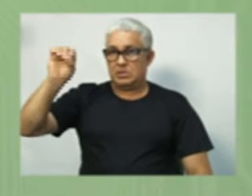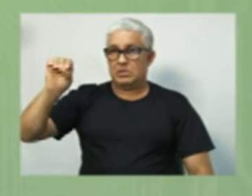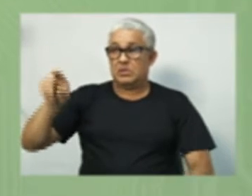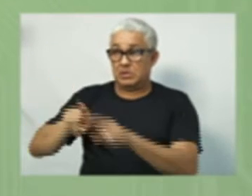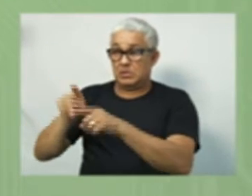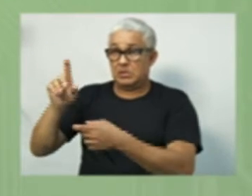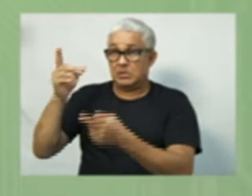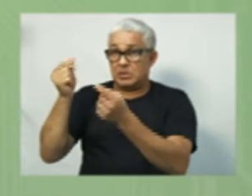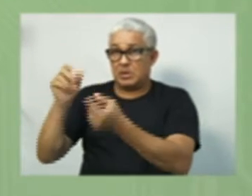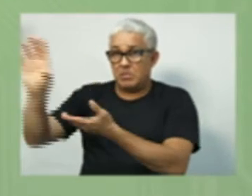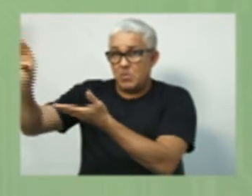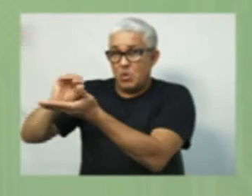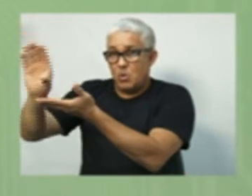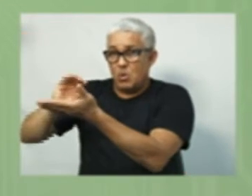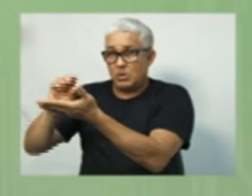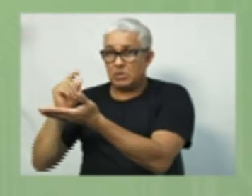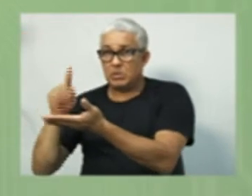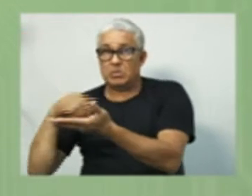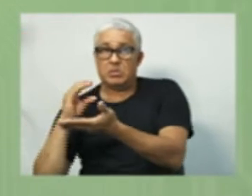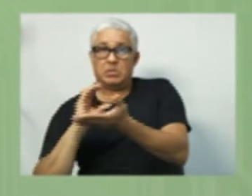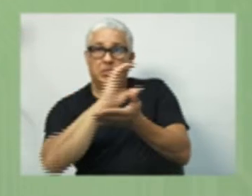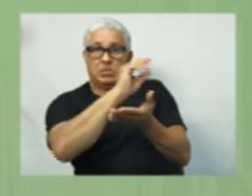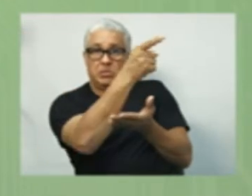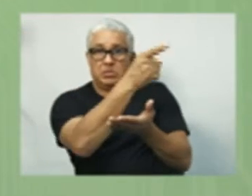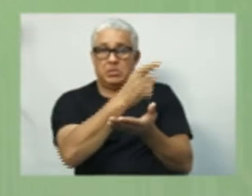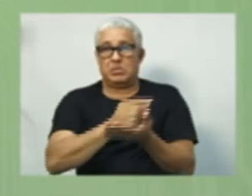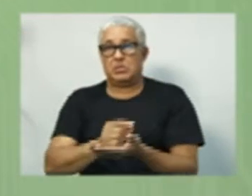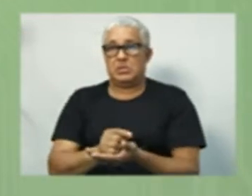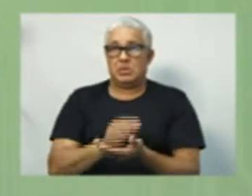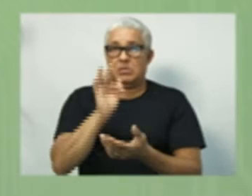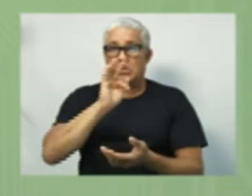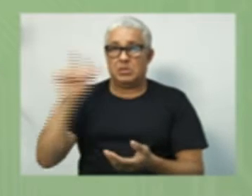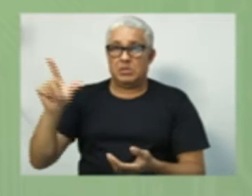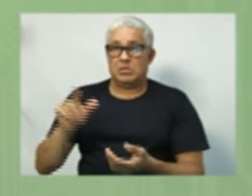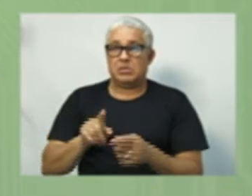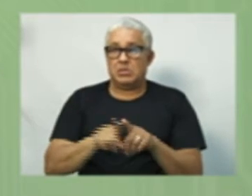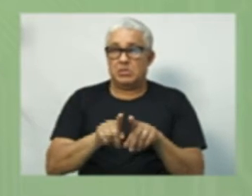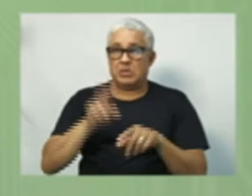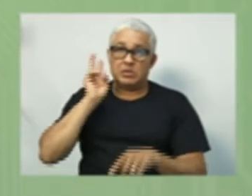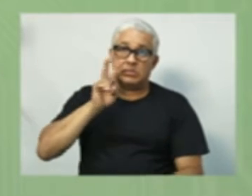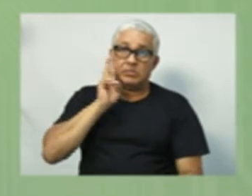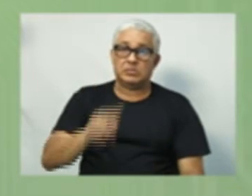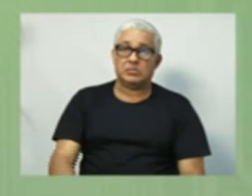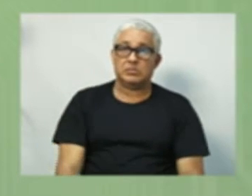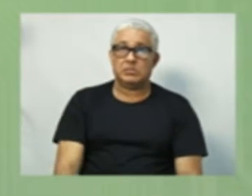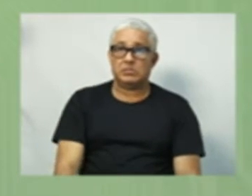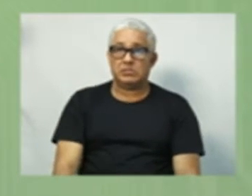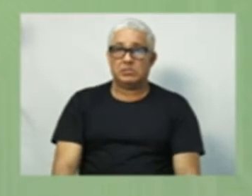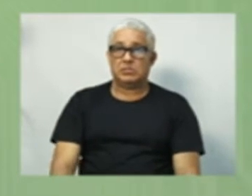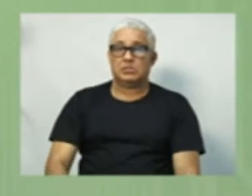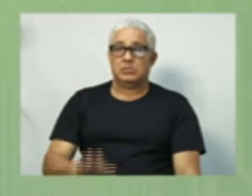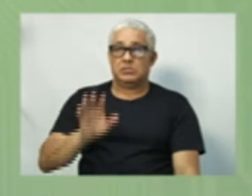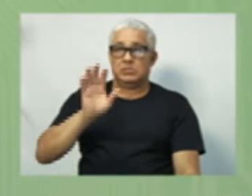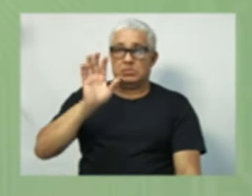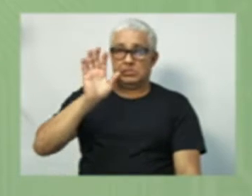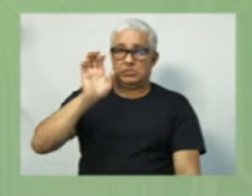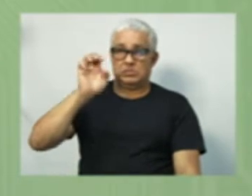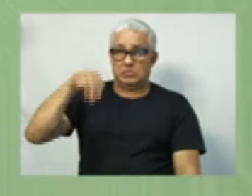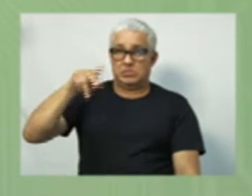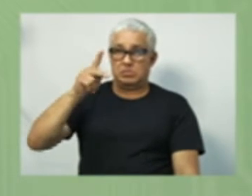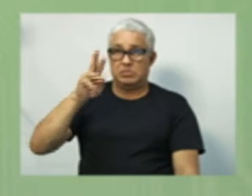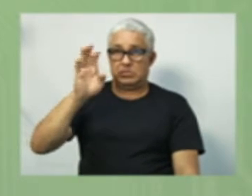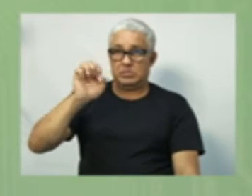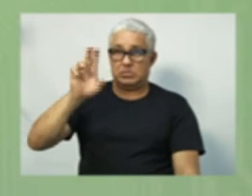repassa para um ente federativo responsável pelo tributo. Lembra o caso lá do empregador, o empregado e